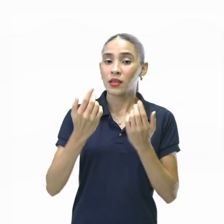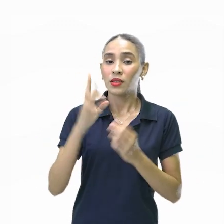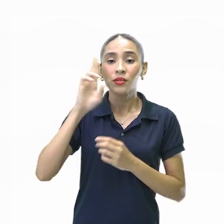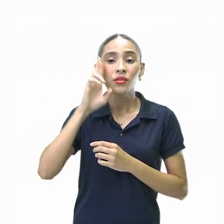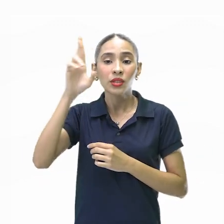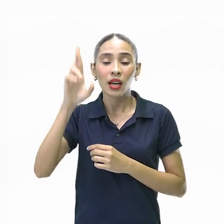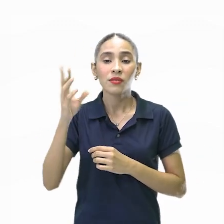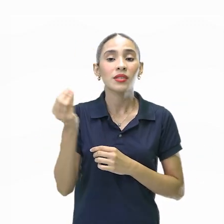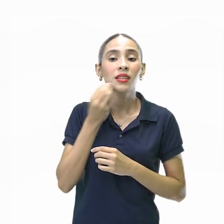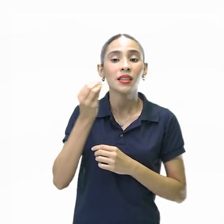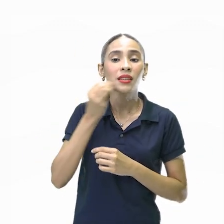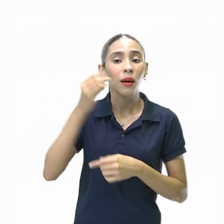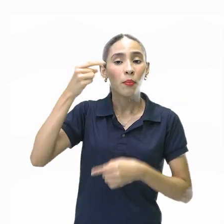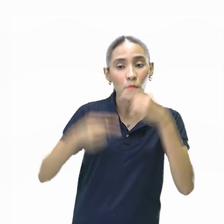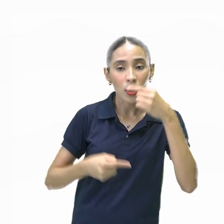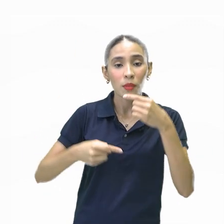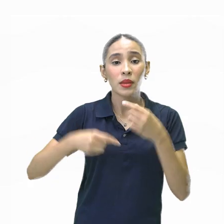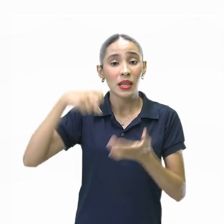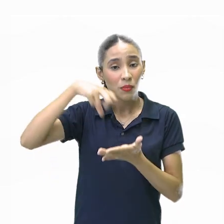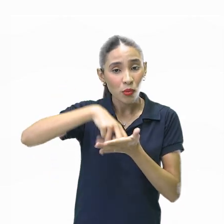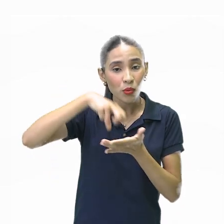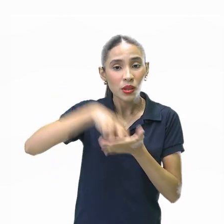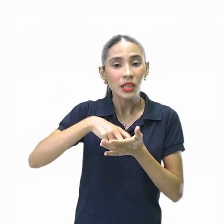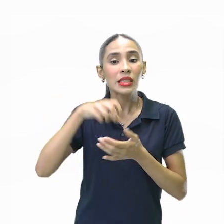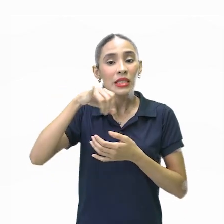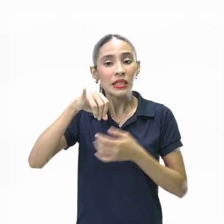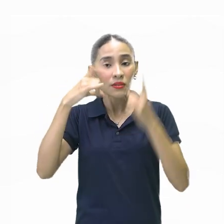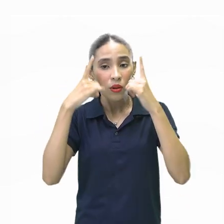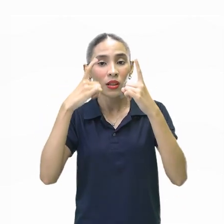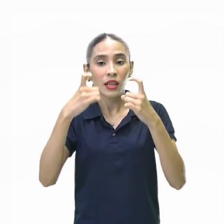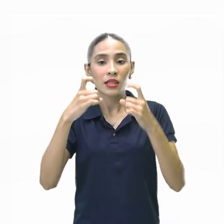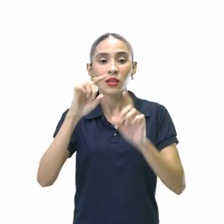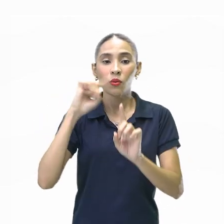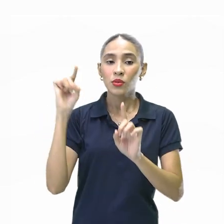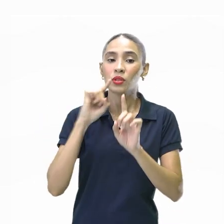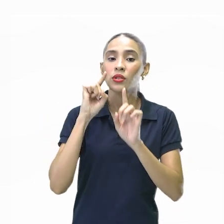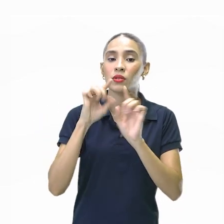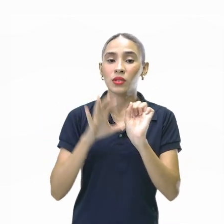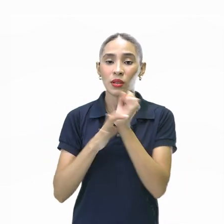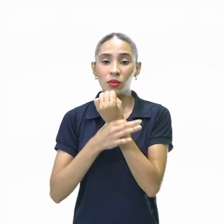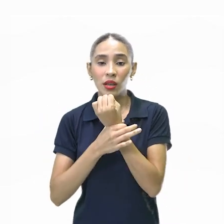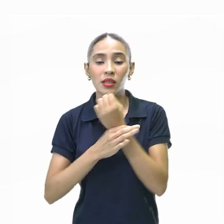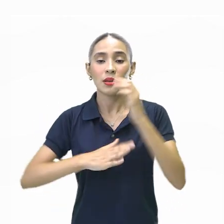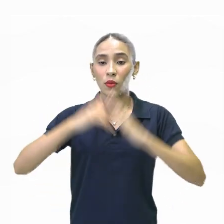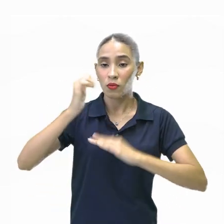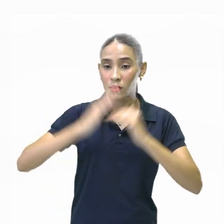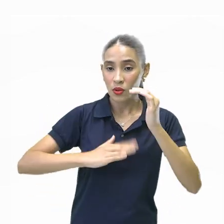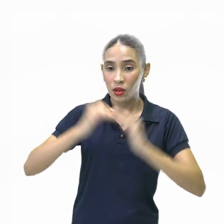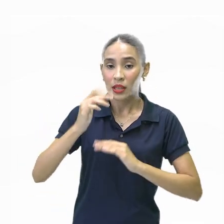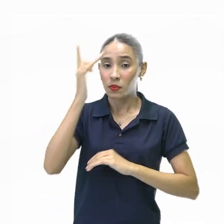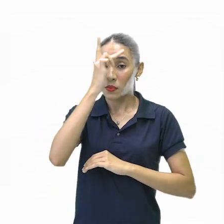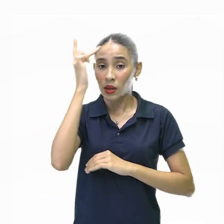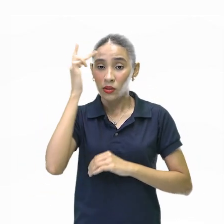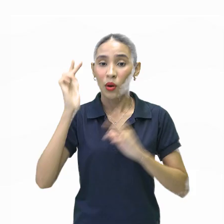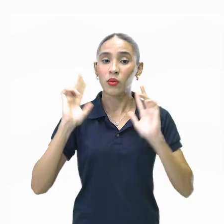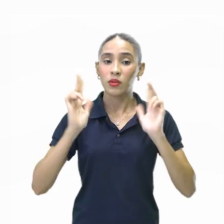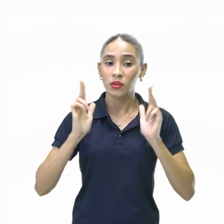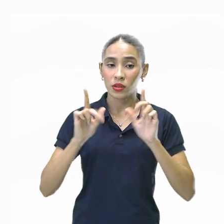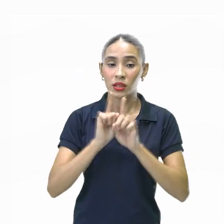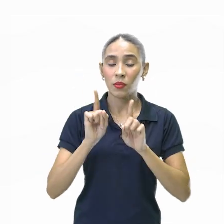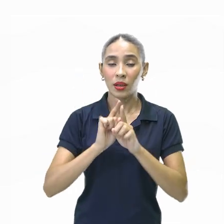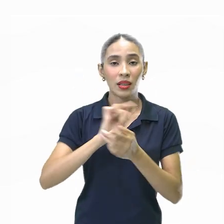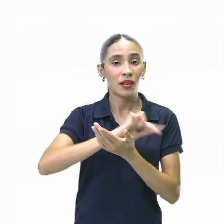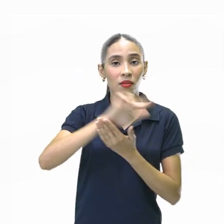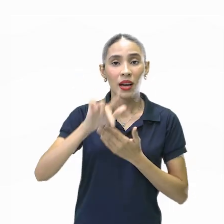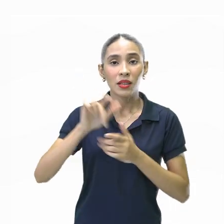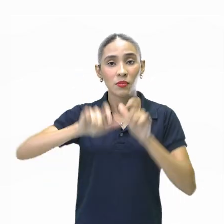e punir severamente atos de violência, visando garantir a segurança de atletas, torcedores e demais envolvidos. Então